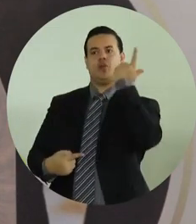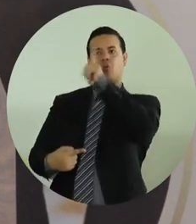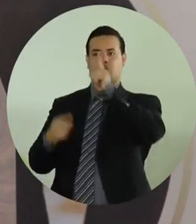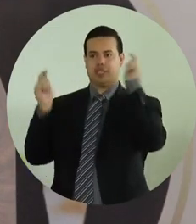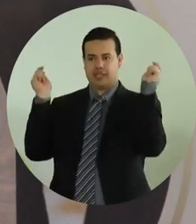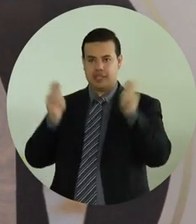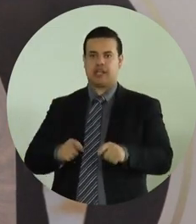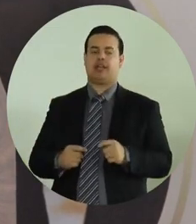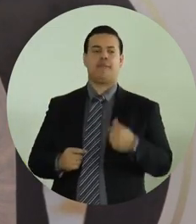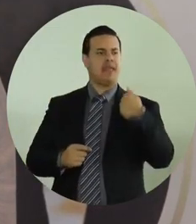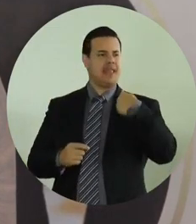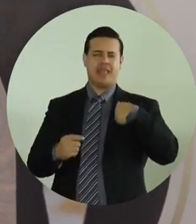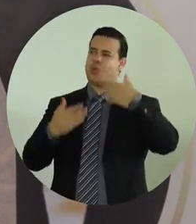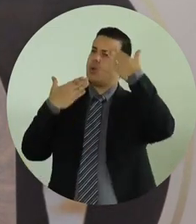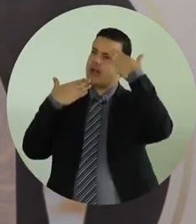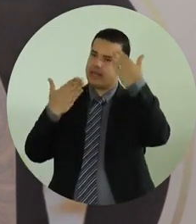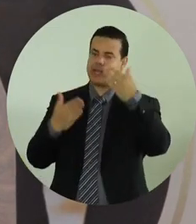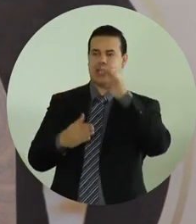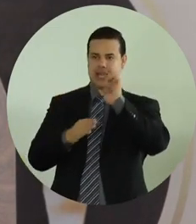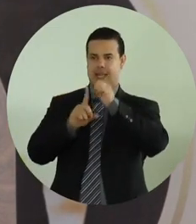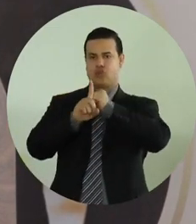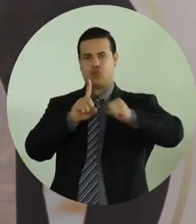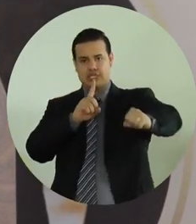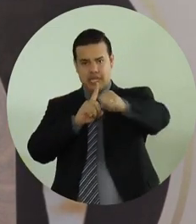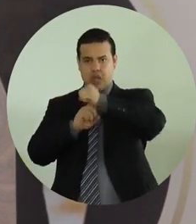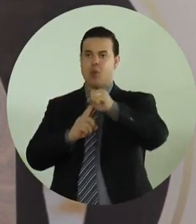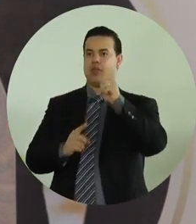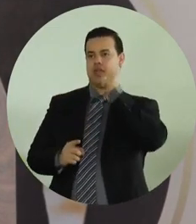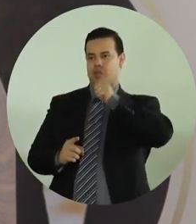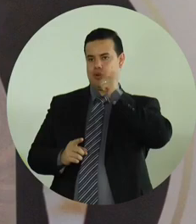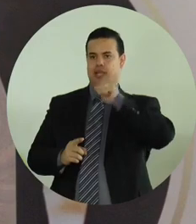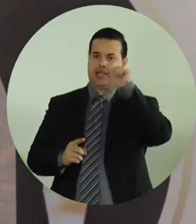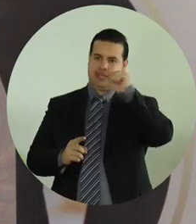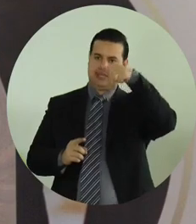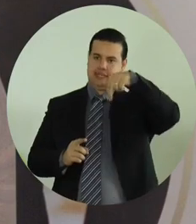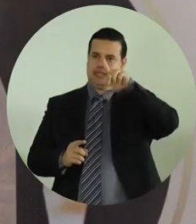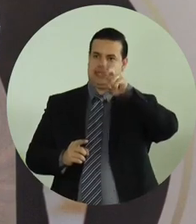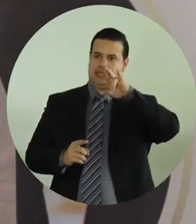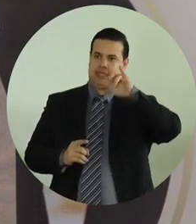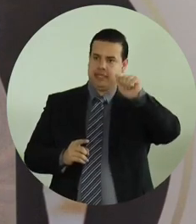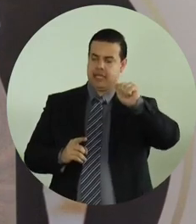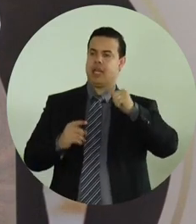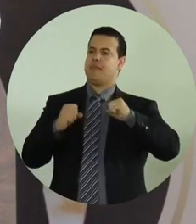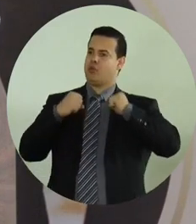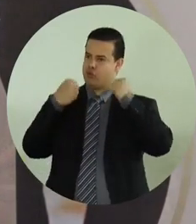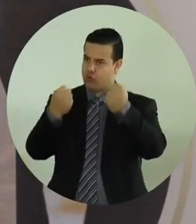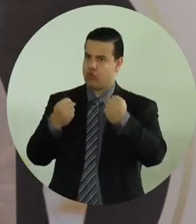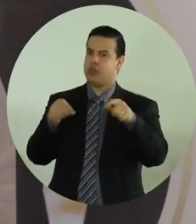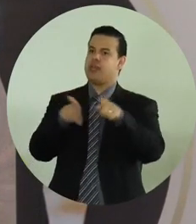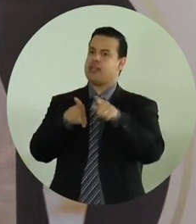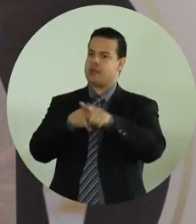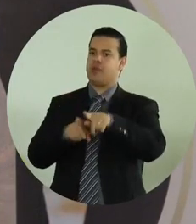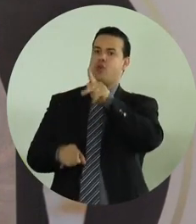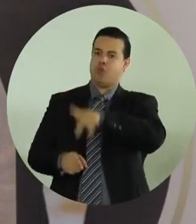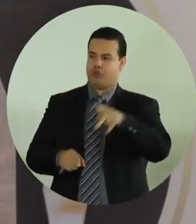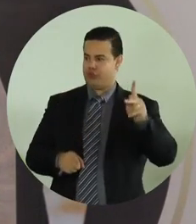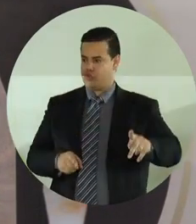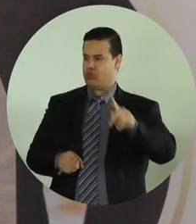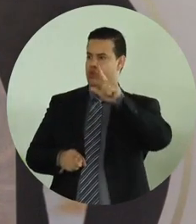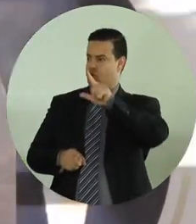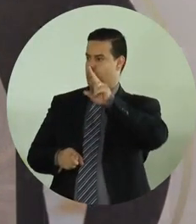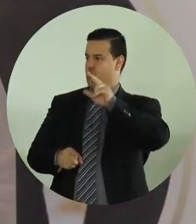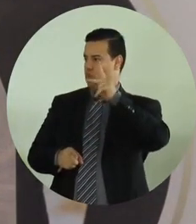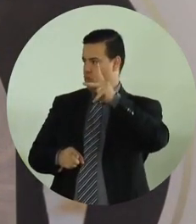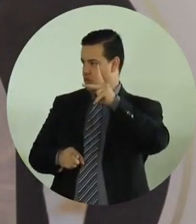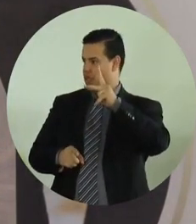grata à iSocial e à Andrea pelo esforço, mas acima de tudo ao professor Luque, pelo incrível